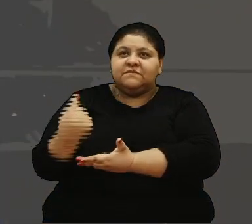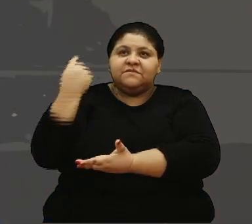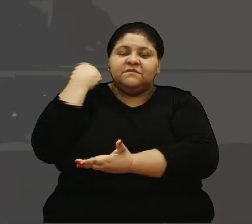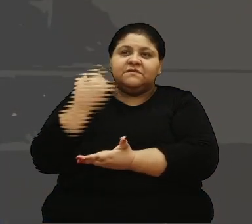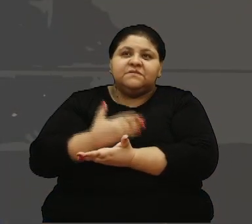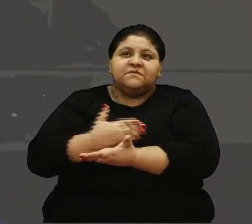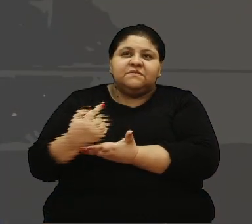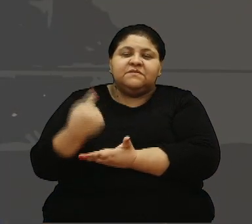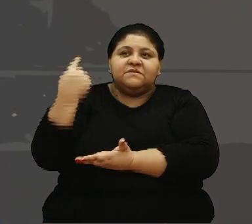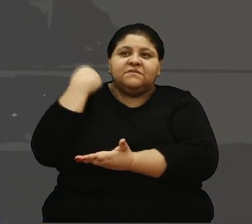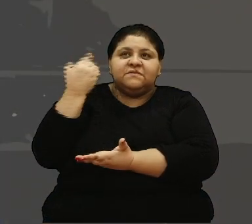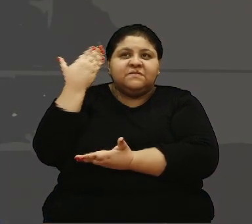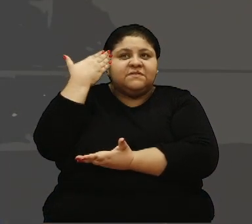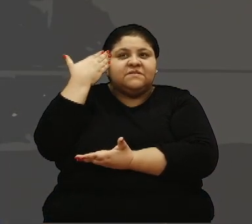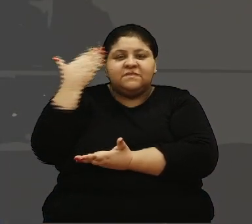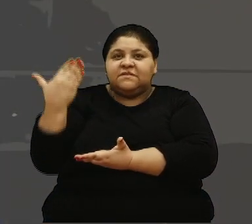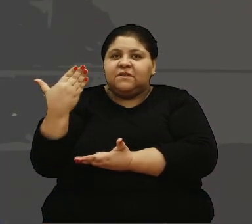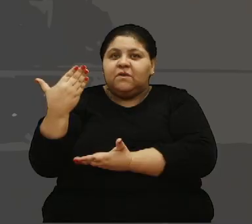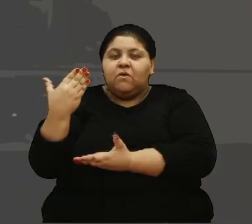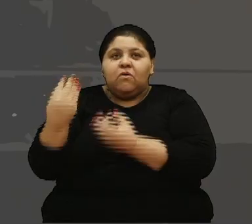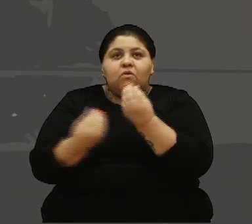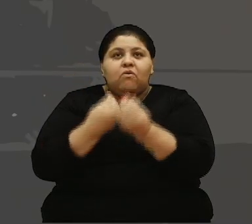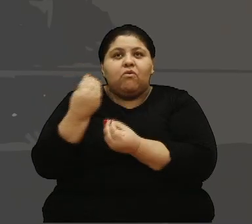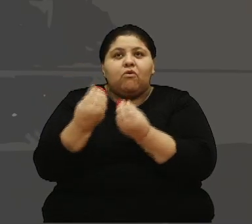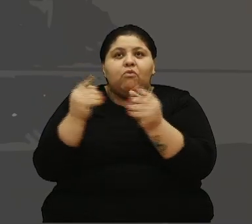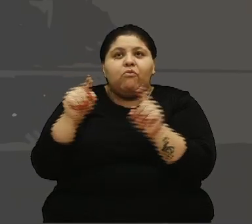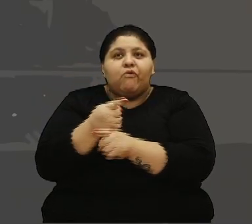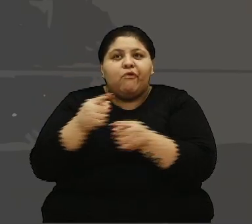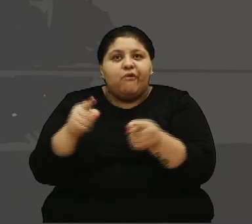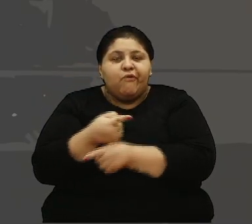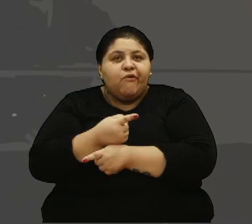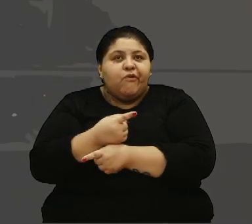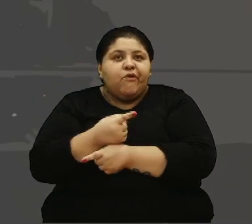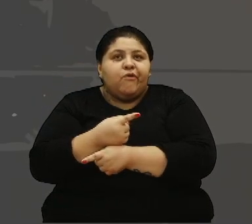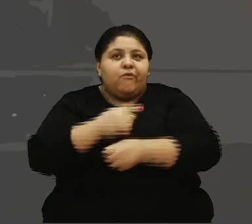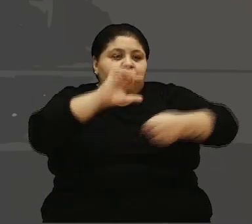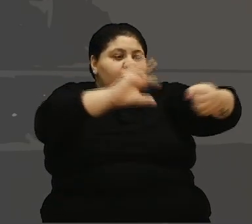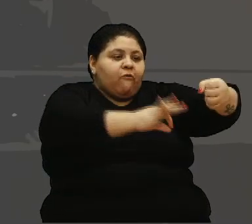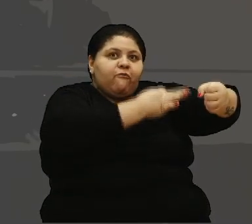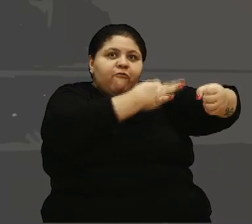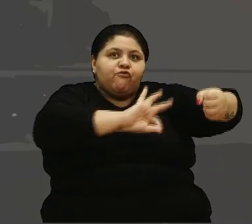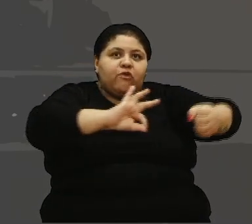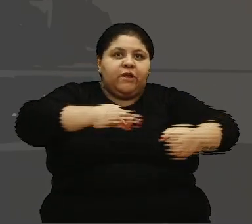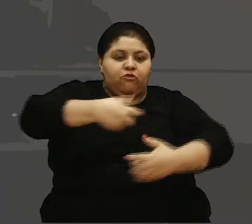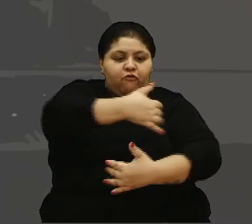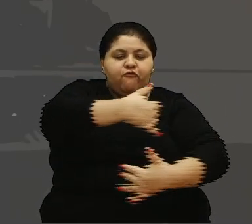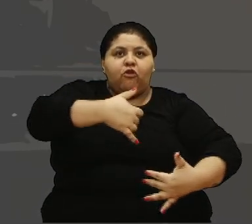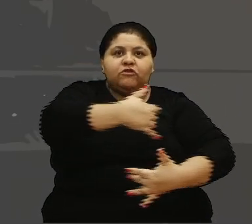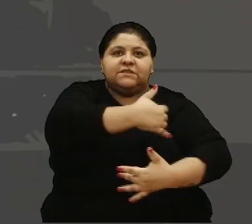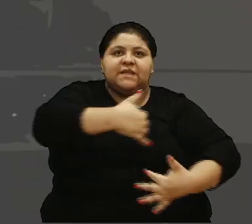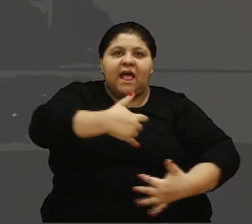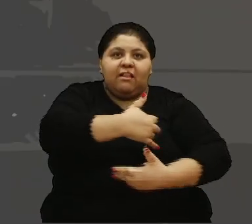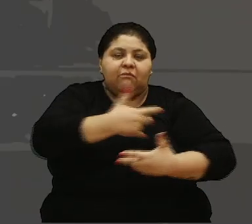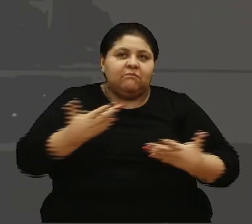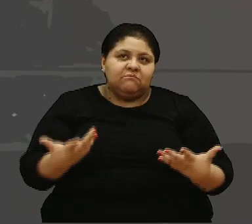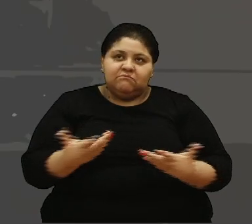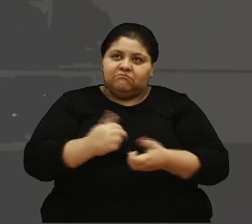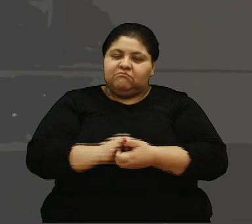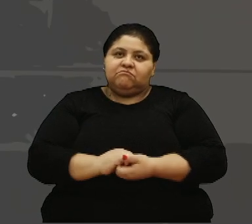lá atrás sem saber, sem conhecer o instrumento musical, o violino, o violoncelo, sei lá, e